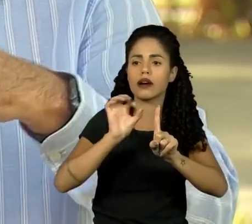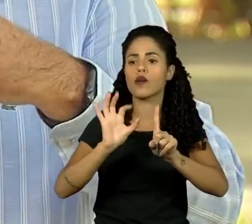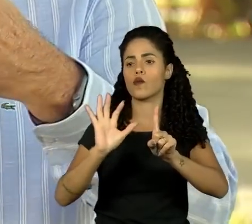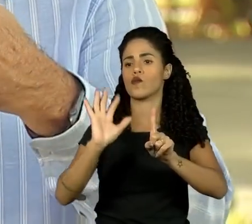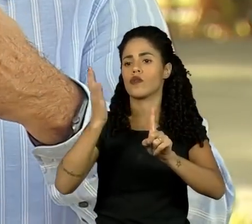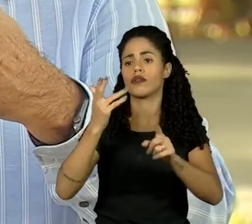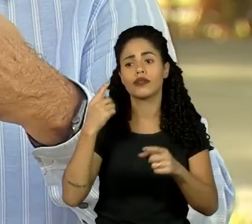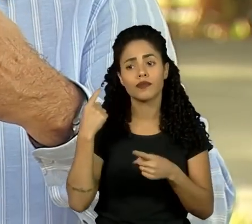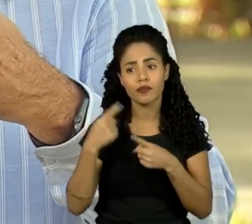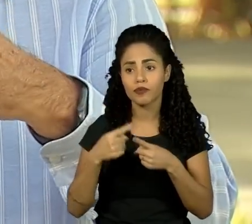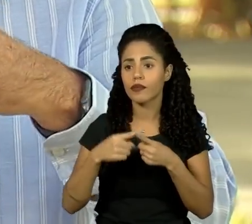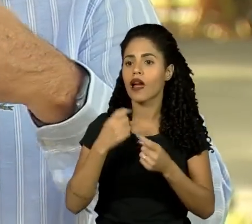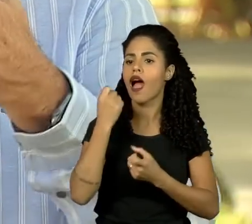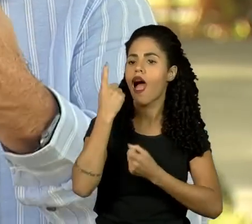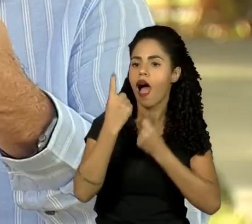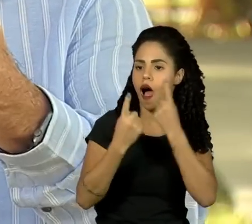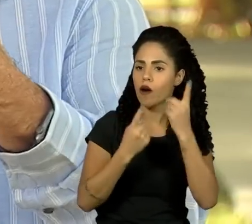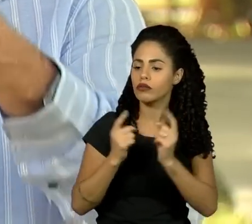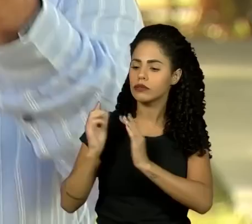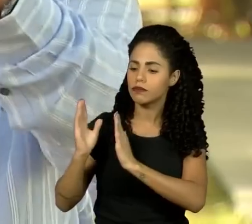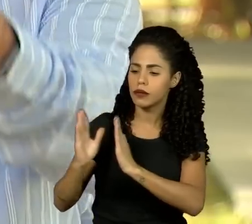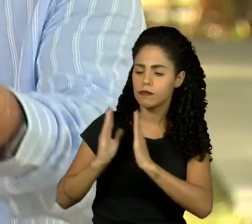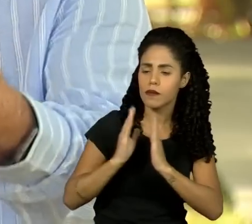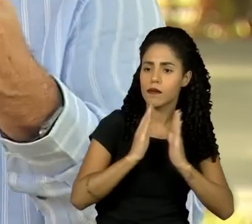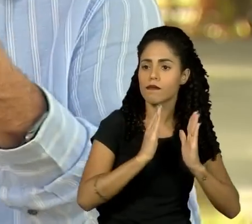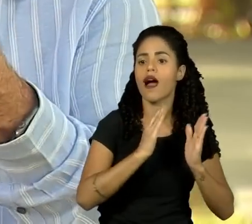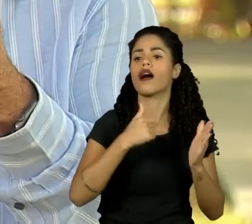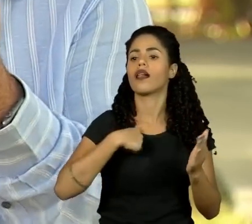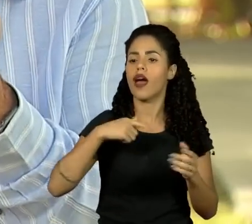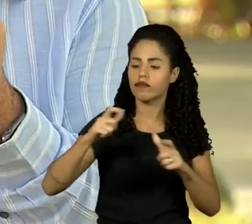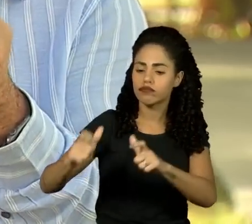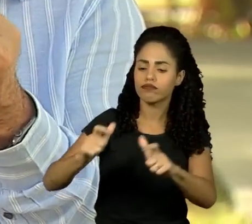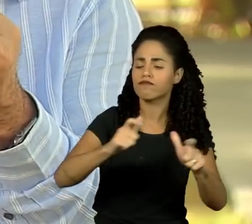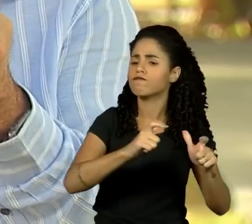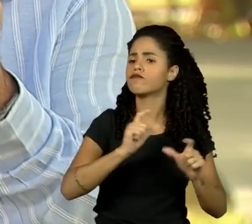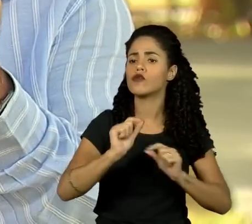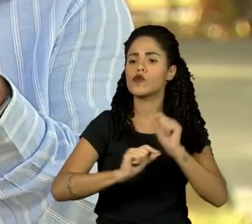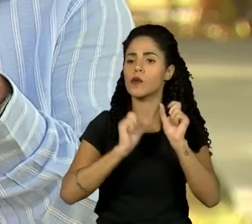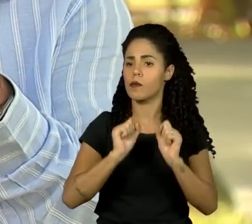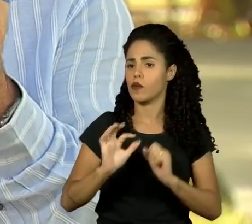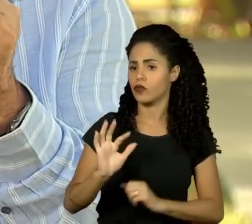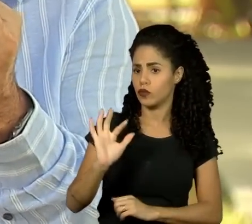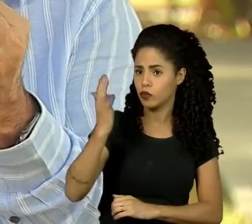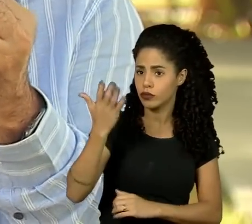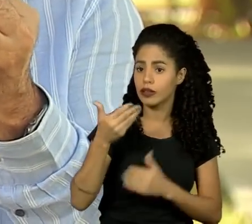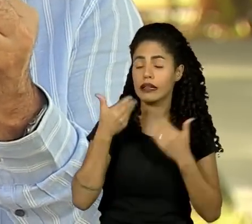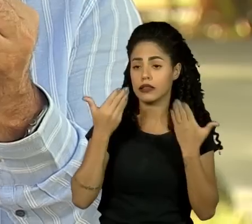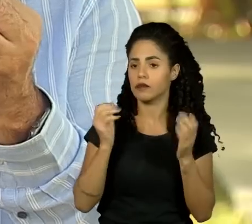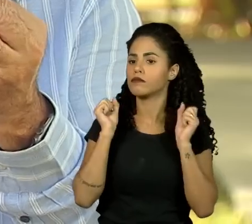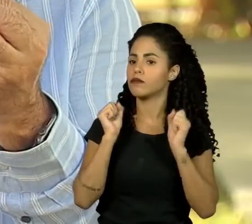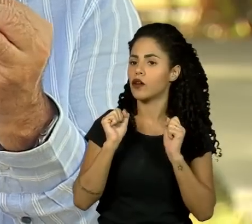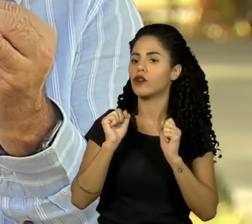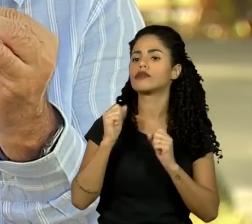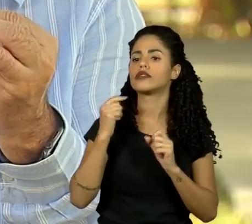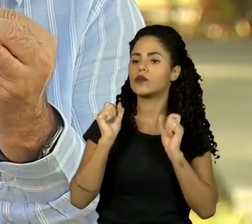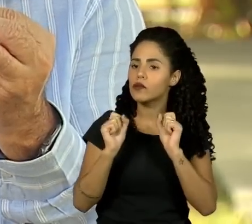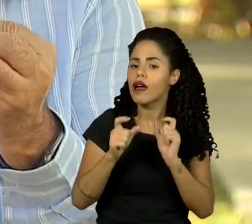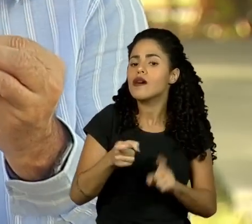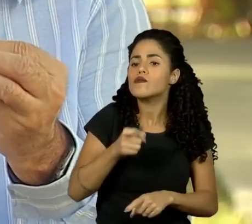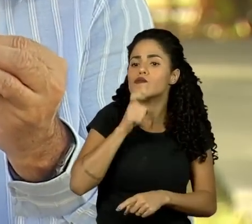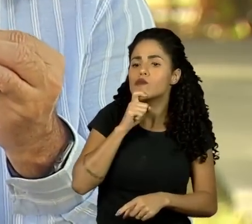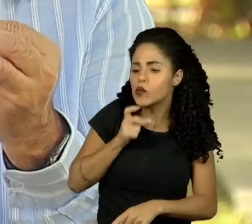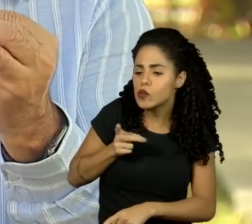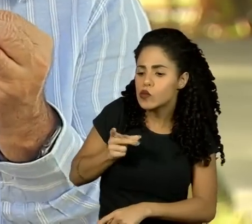que as estações do ano, para algumas regiões, se estendam. Então você pode ter um inverno mais longo e